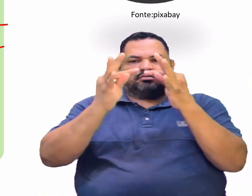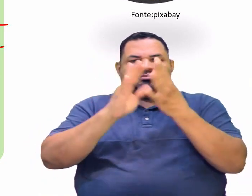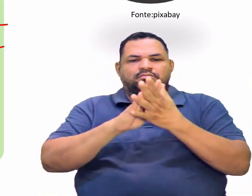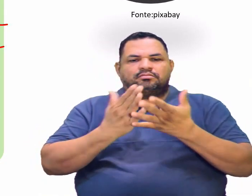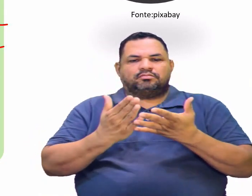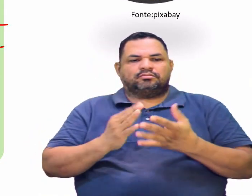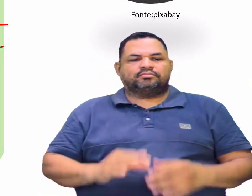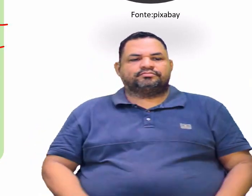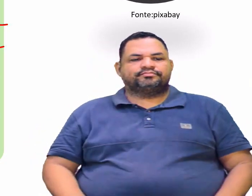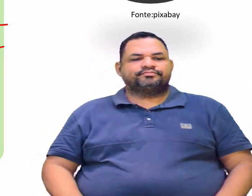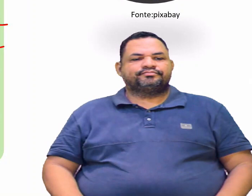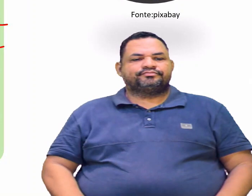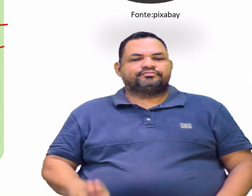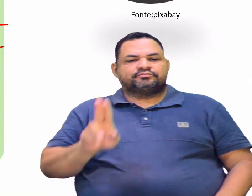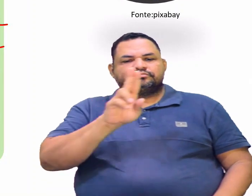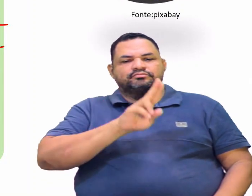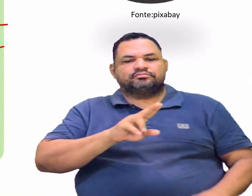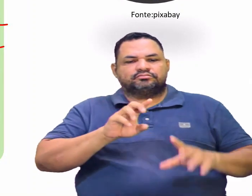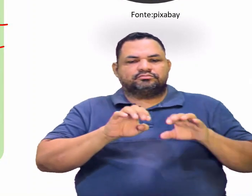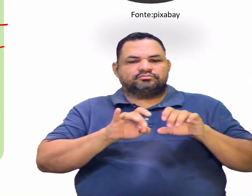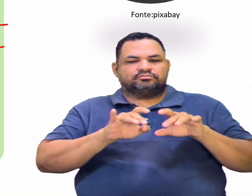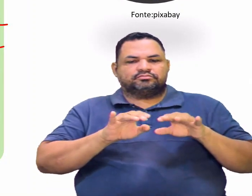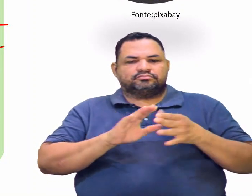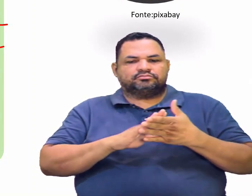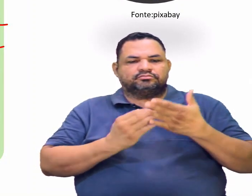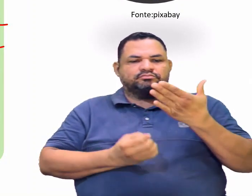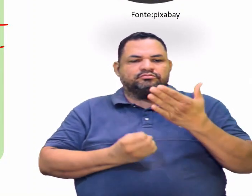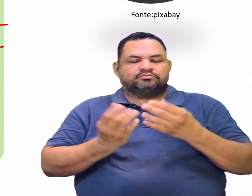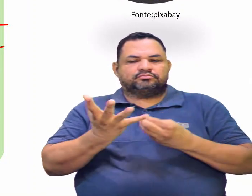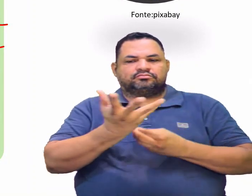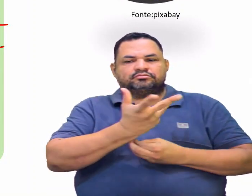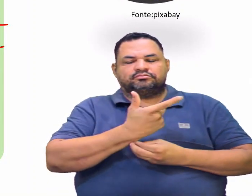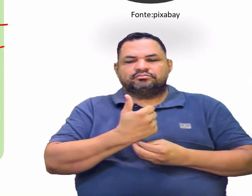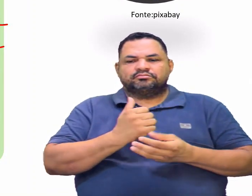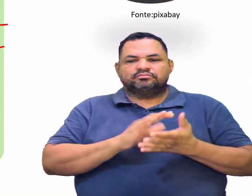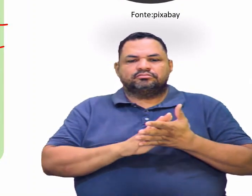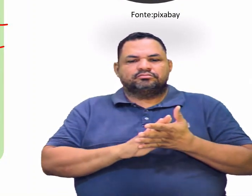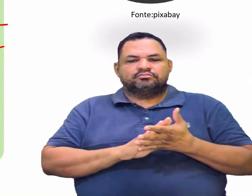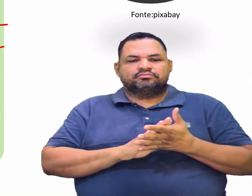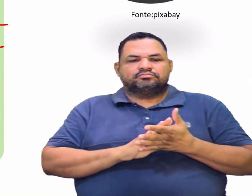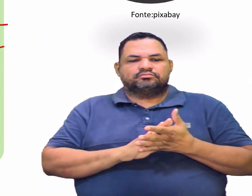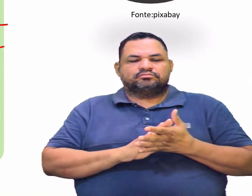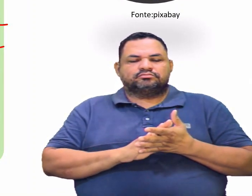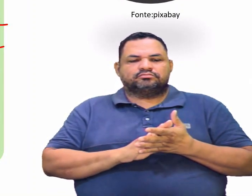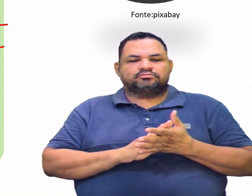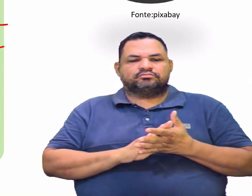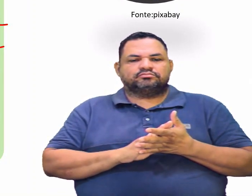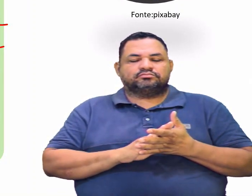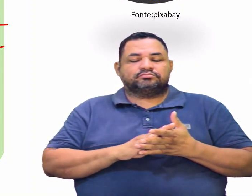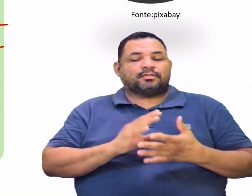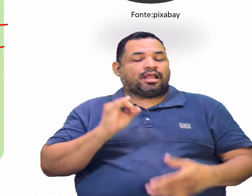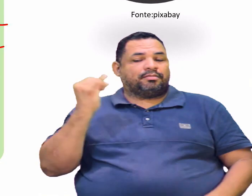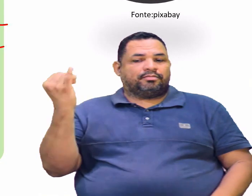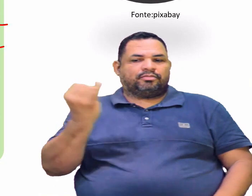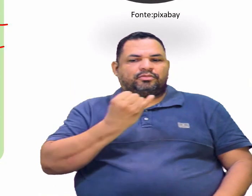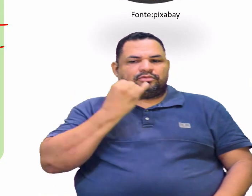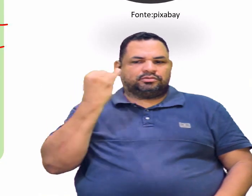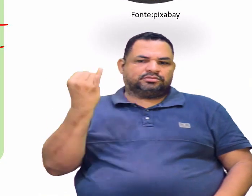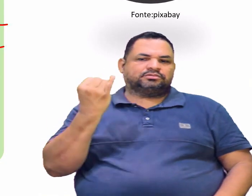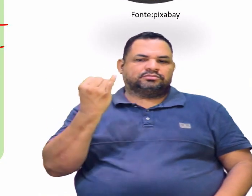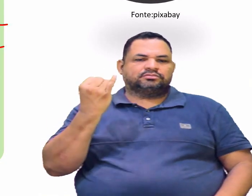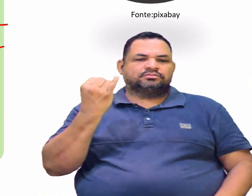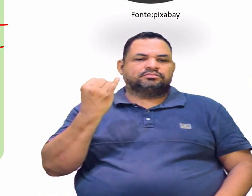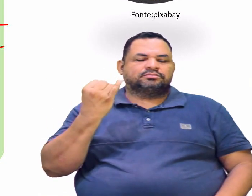de produção. A utilidade do computador para criar arte é, então,